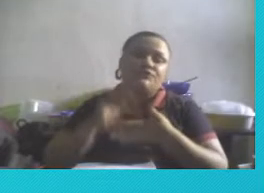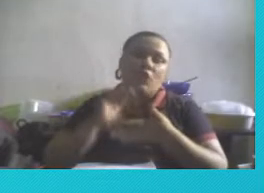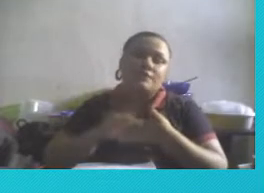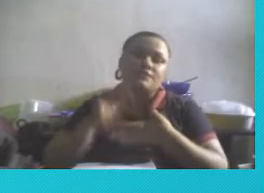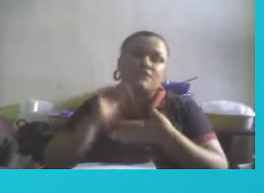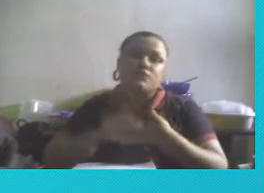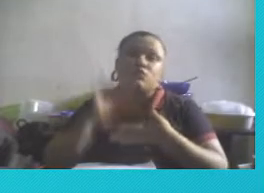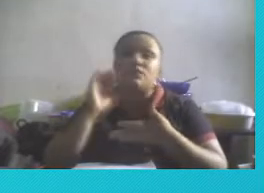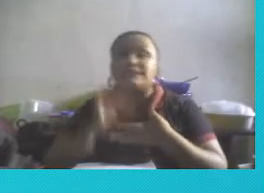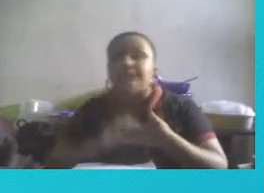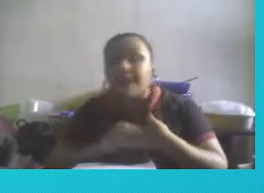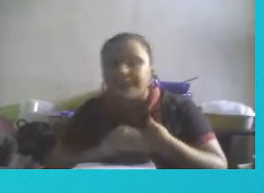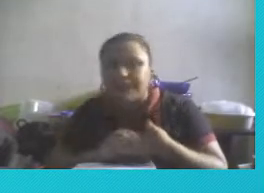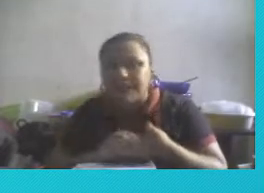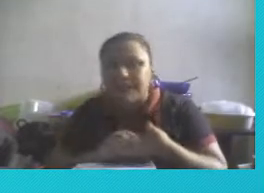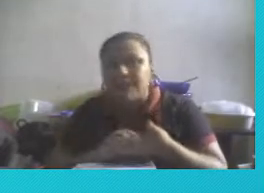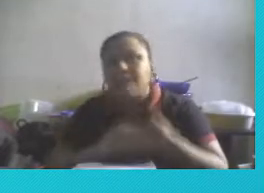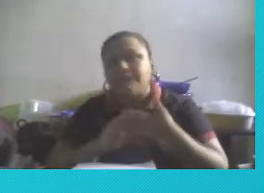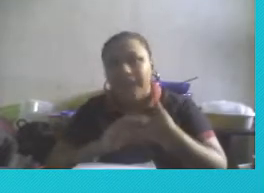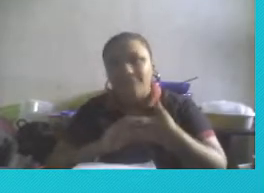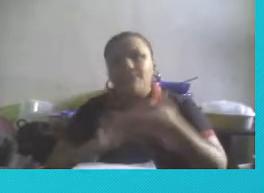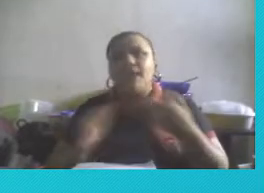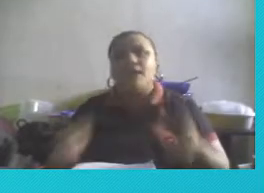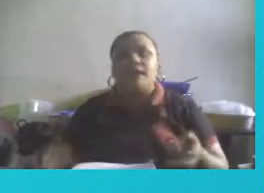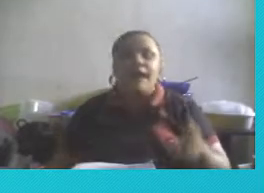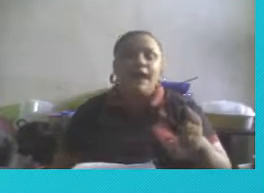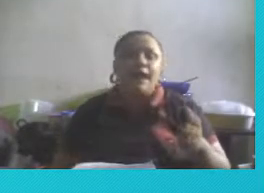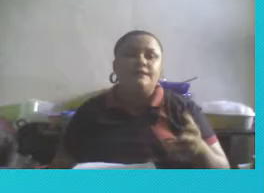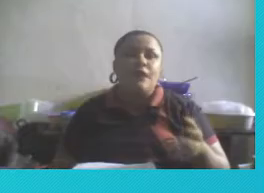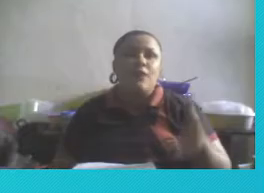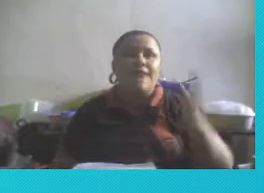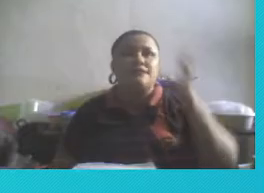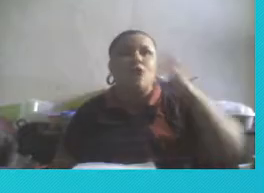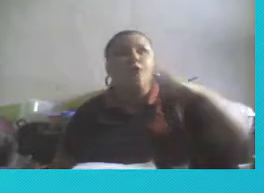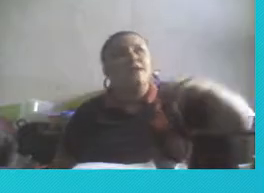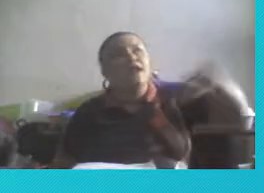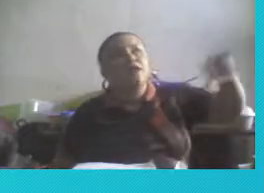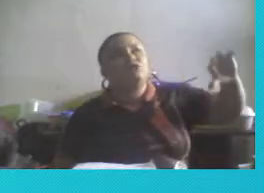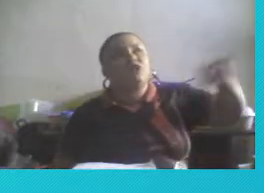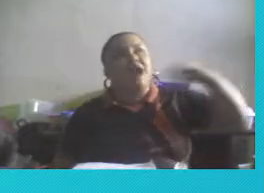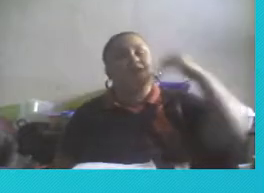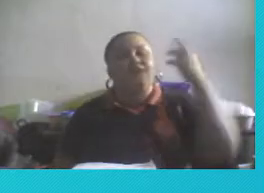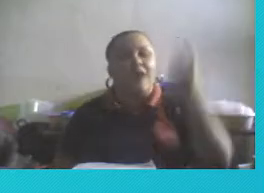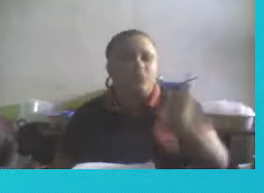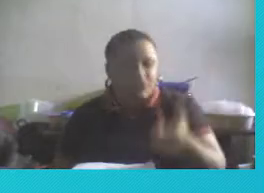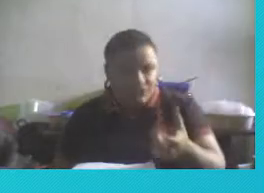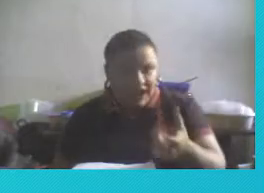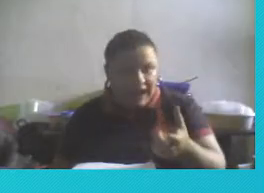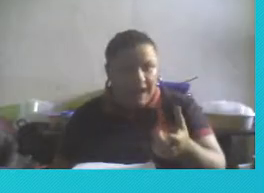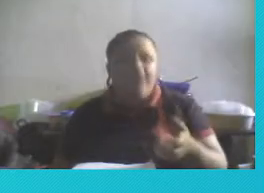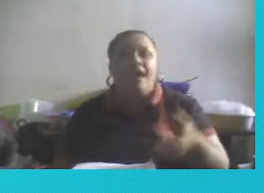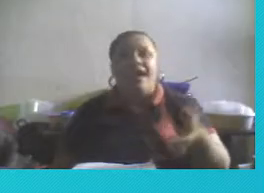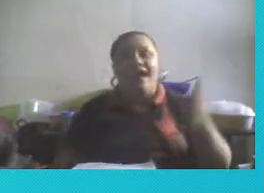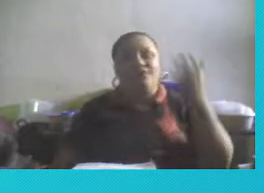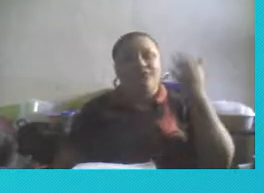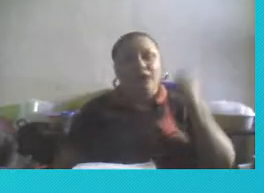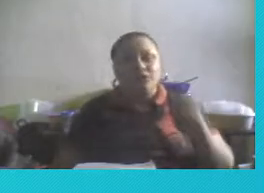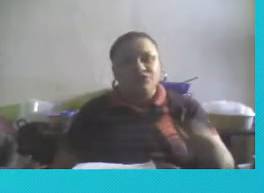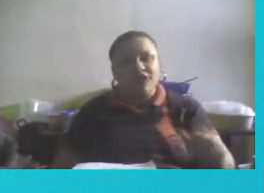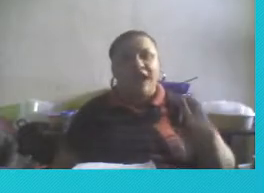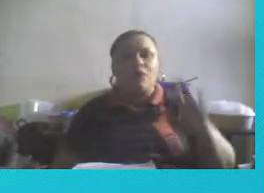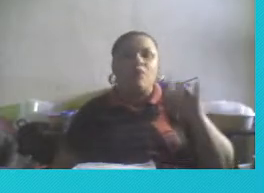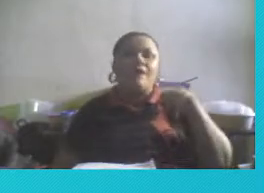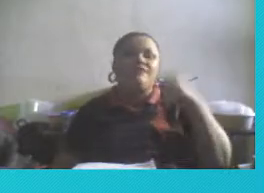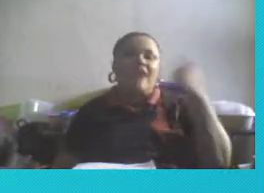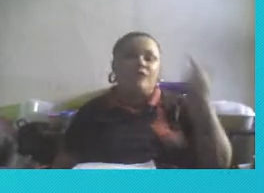quantidade de oxigênio no sangue, tá? Não é somente a falta de ar, é a falta